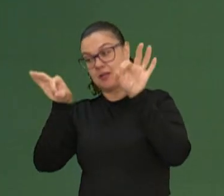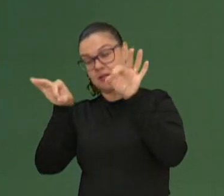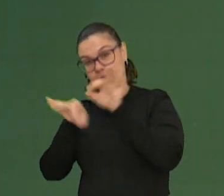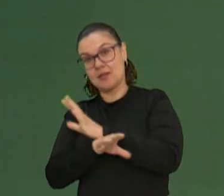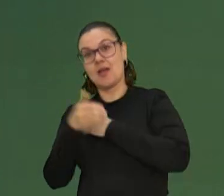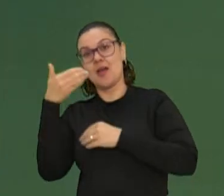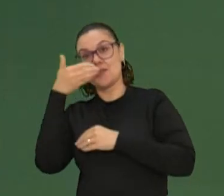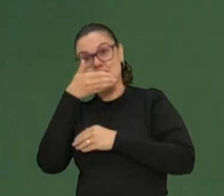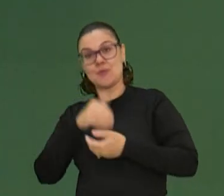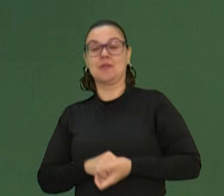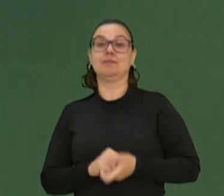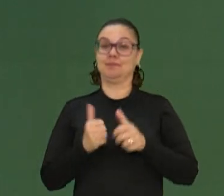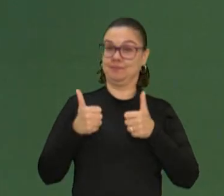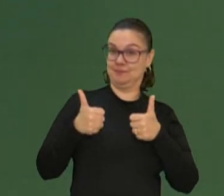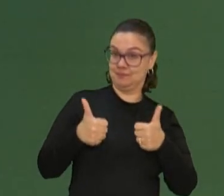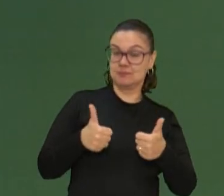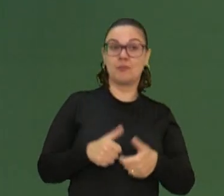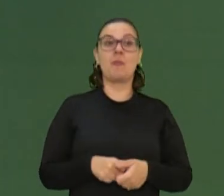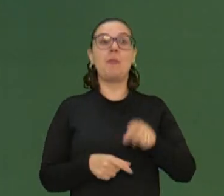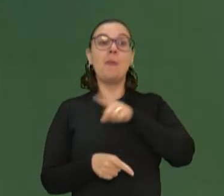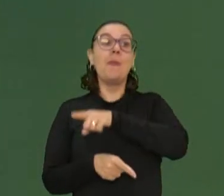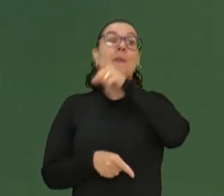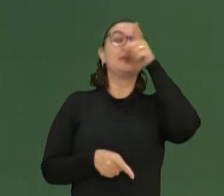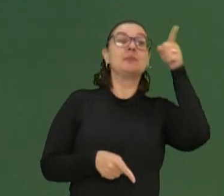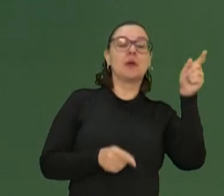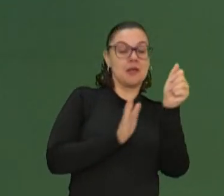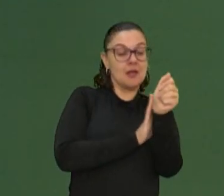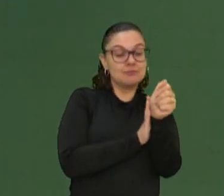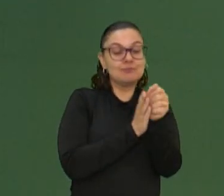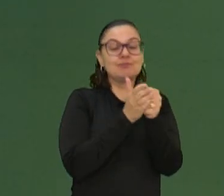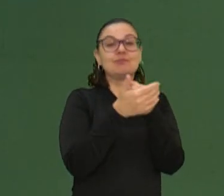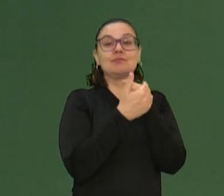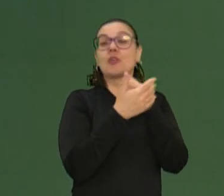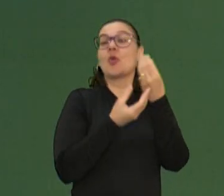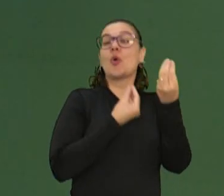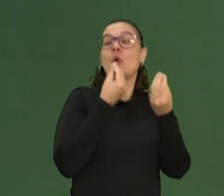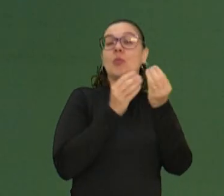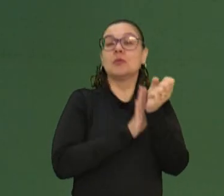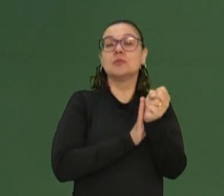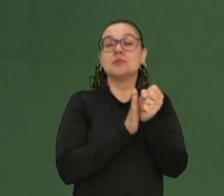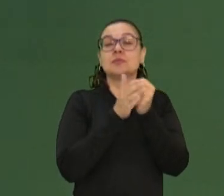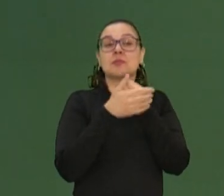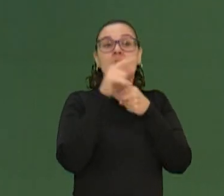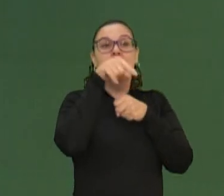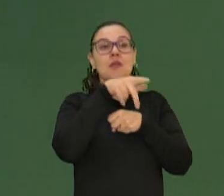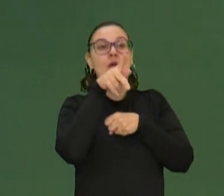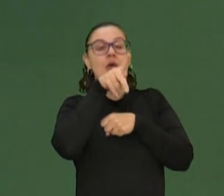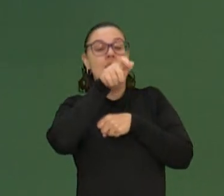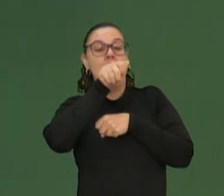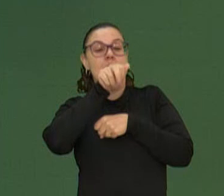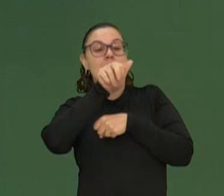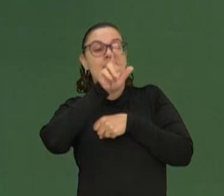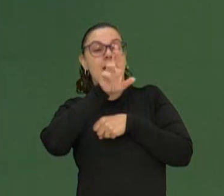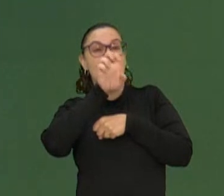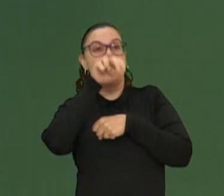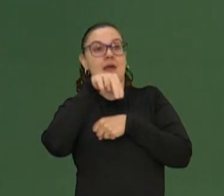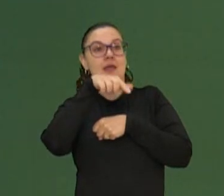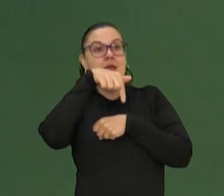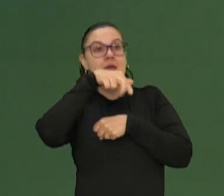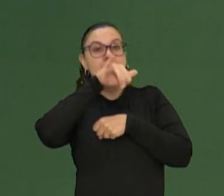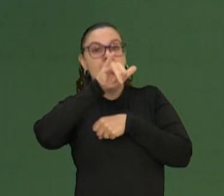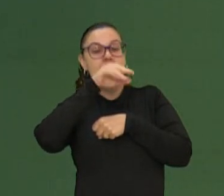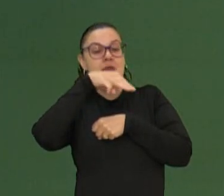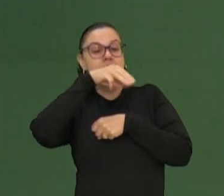de açúcar. Tá bom? E para o lado de cá, o revestimento da planta. Os parênquimas, que estão lá armazenando